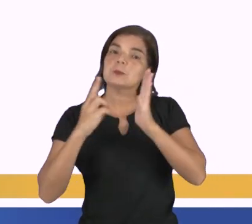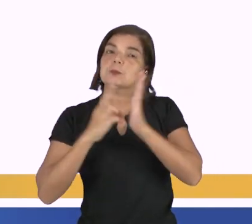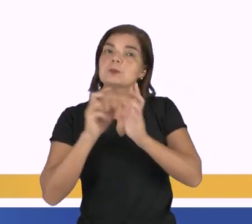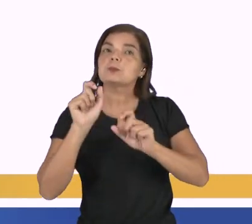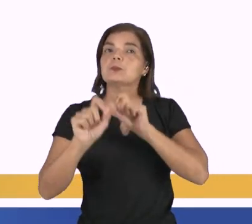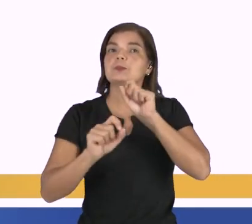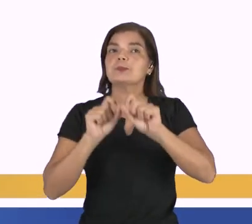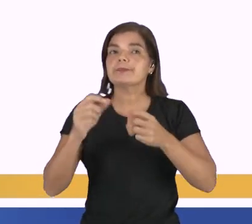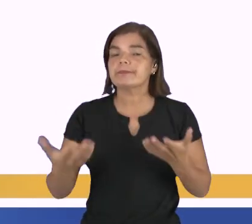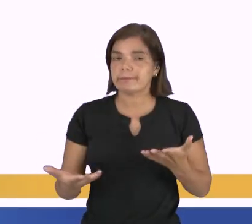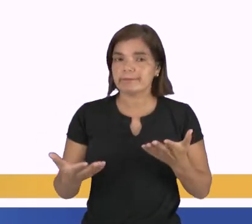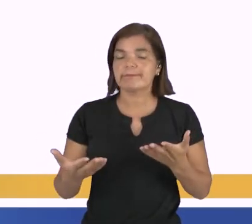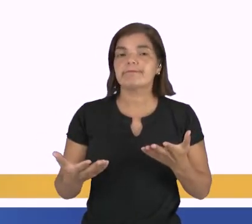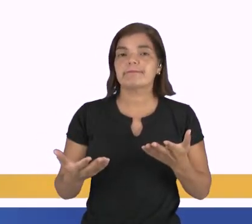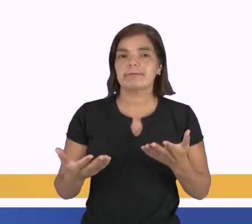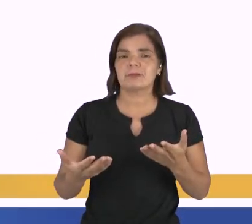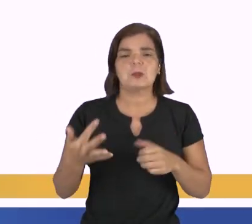sido